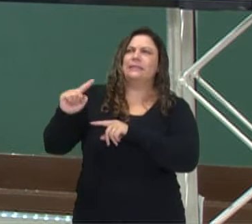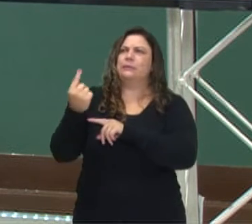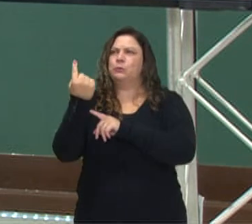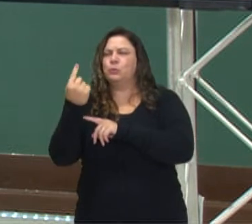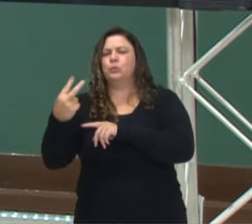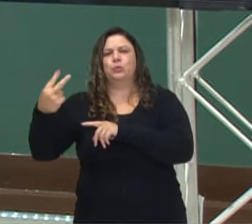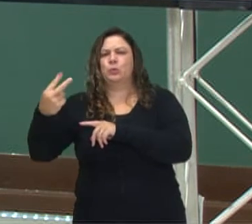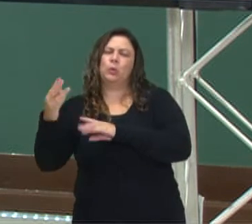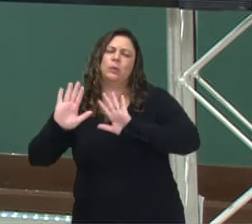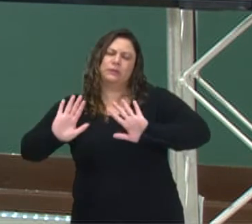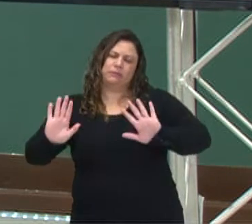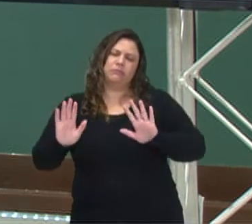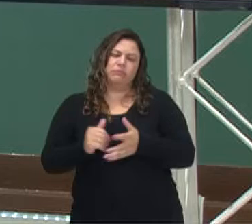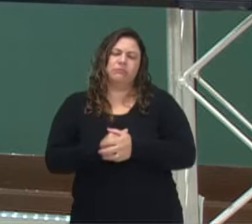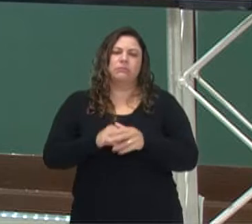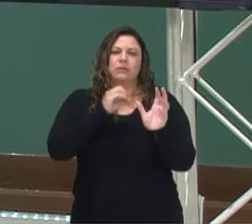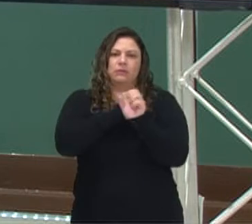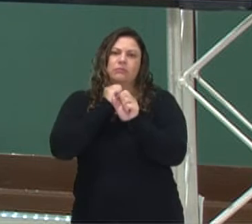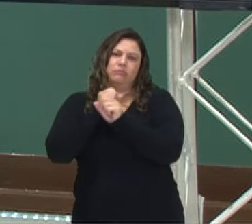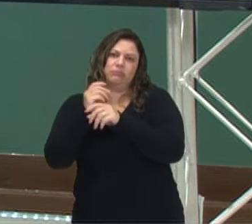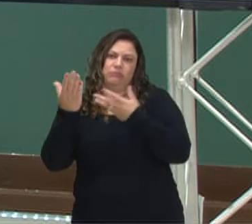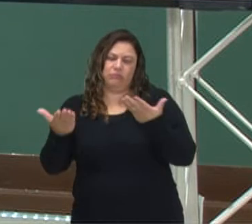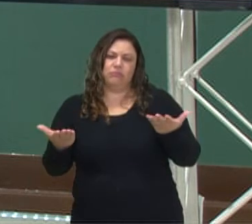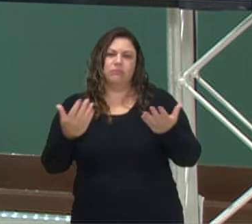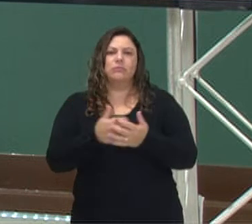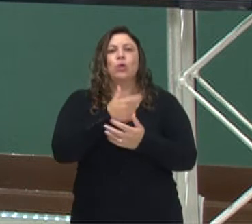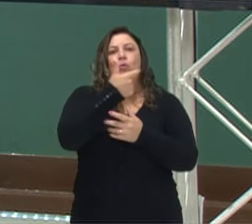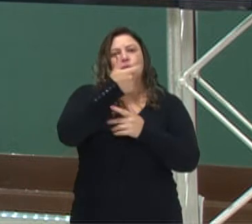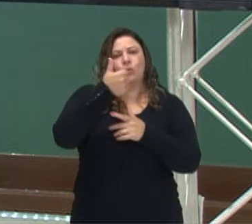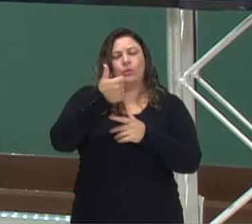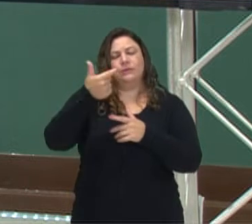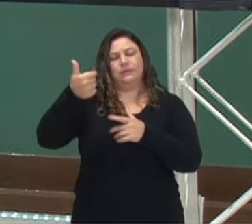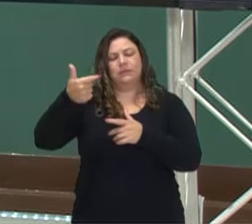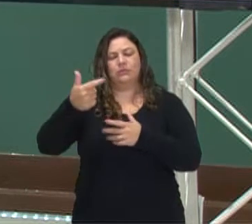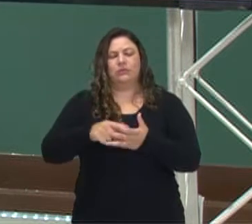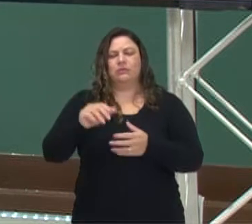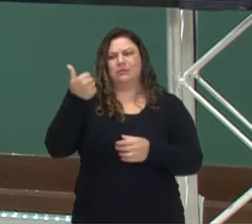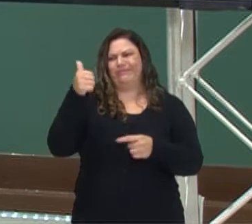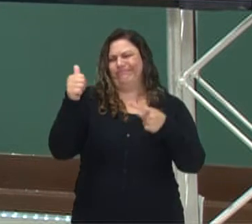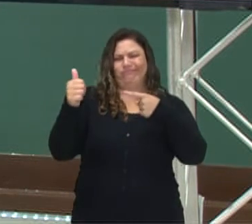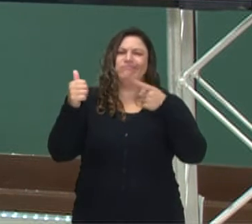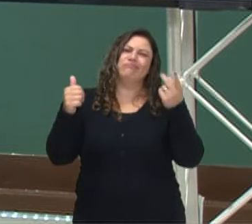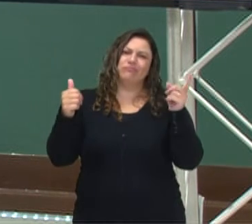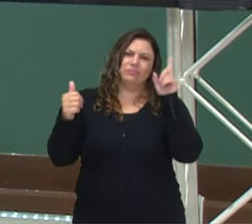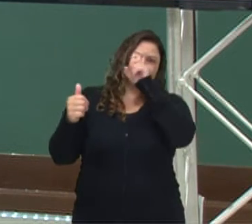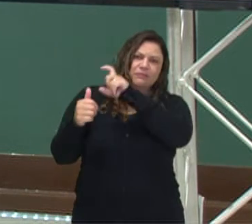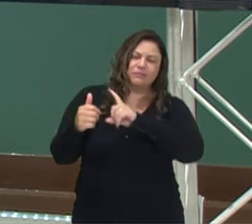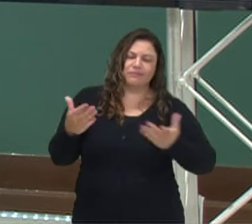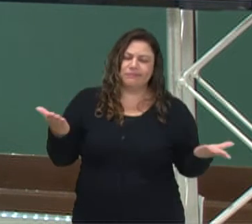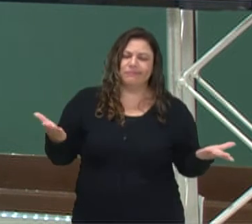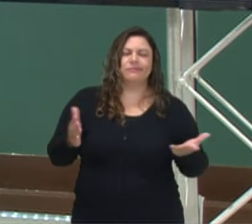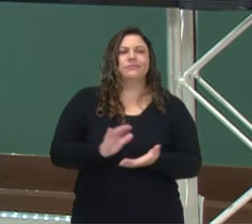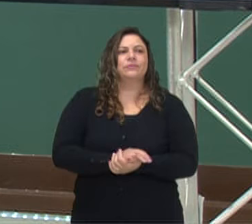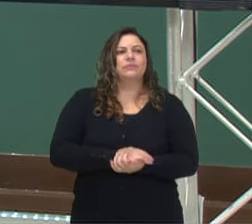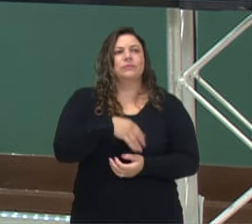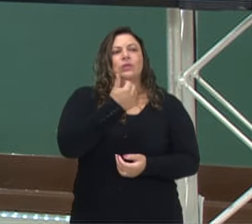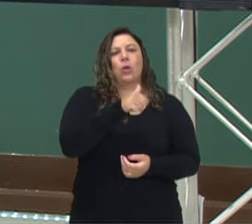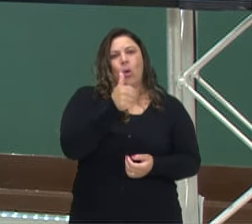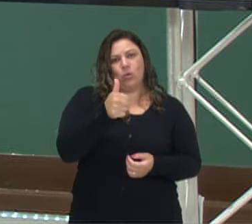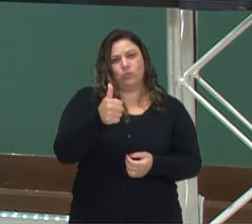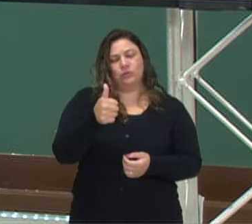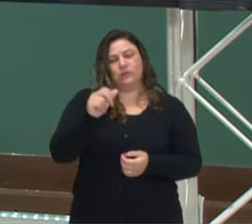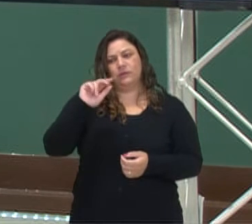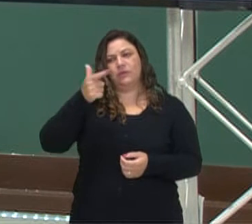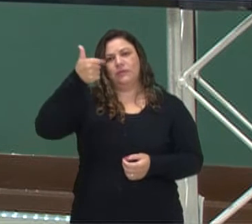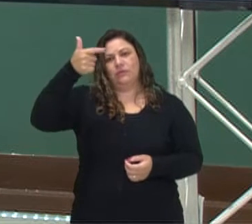2. Até dá para fazer o 2 elevado a 12. Agora, 11 já fica bem difícil. Mas aqui, o 11 elevado a 12 é o resultado